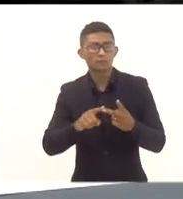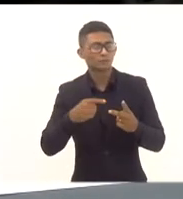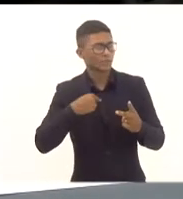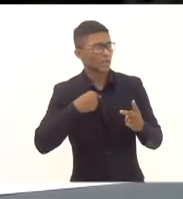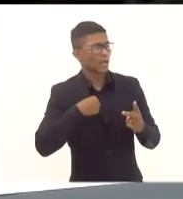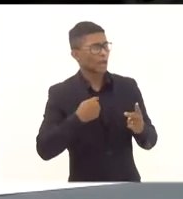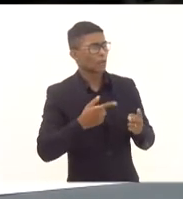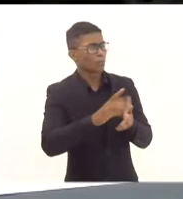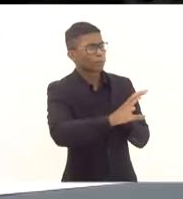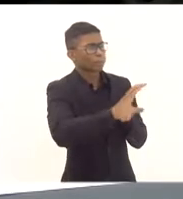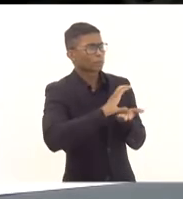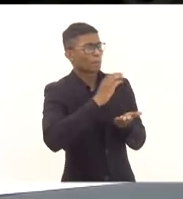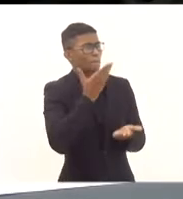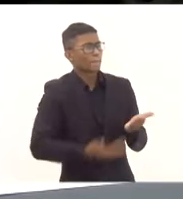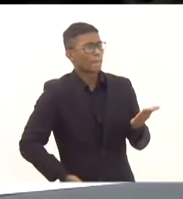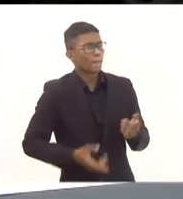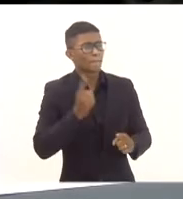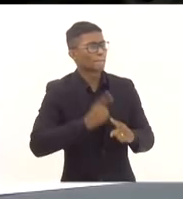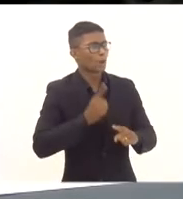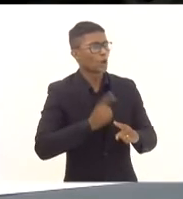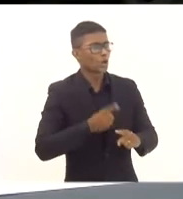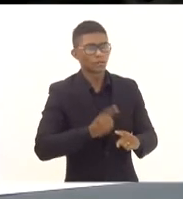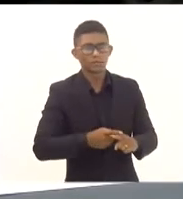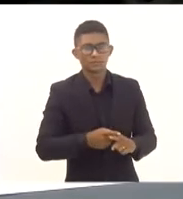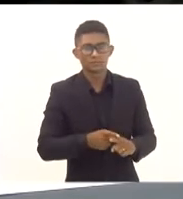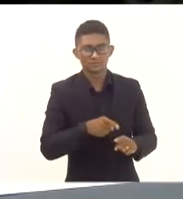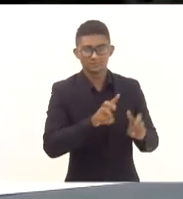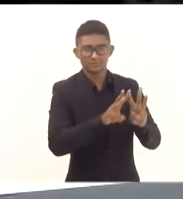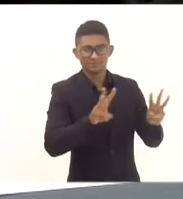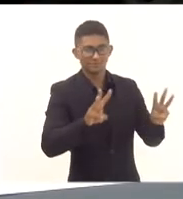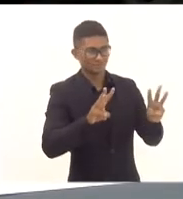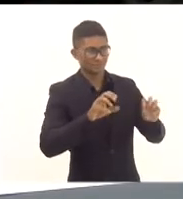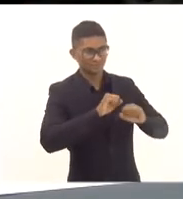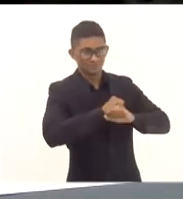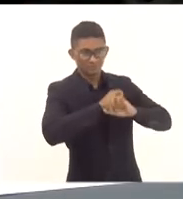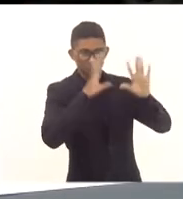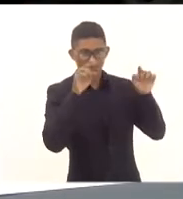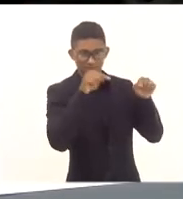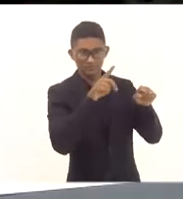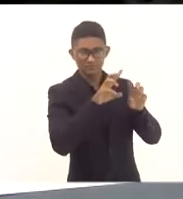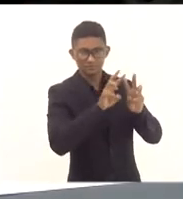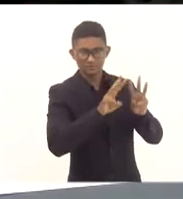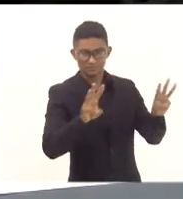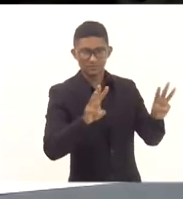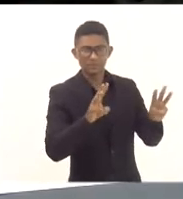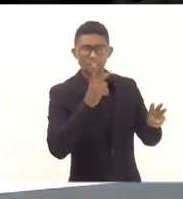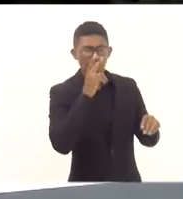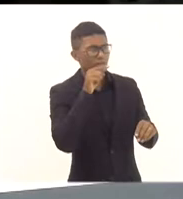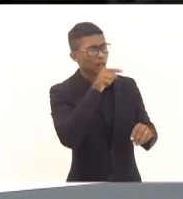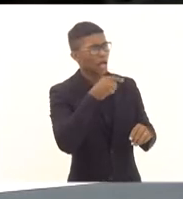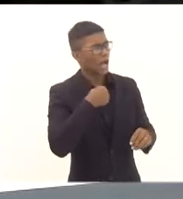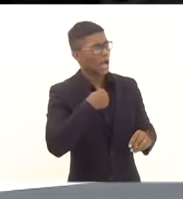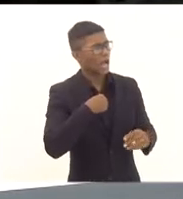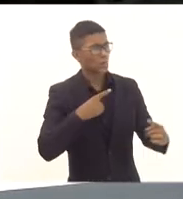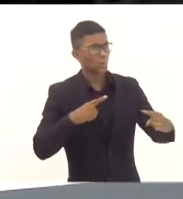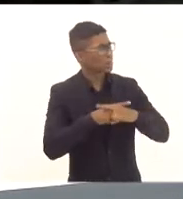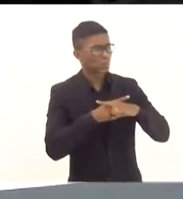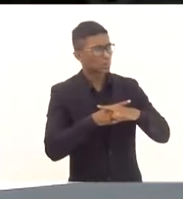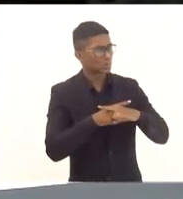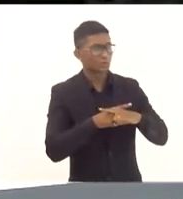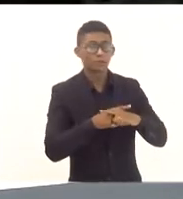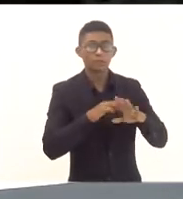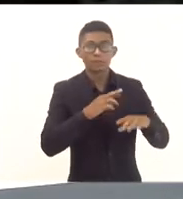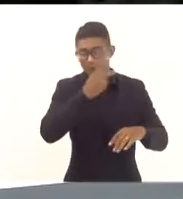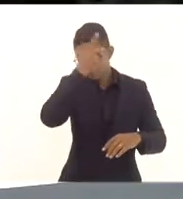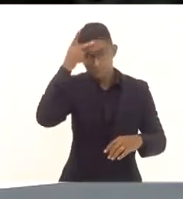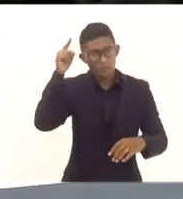né na ferramenta de Transparência ela parece ou elegível ou como não elegível né então muitas vezes